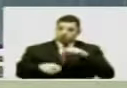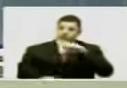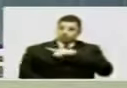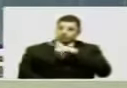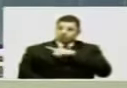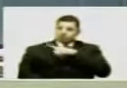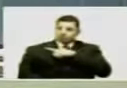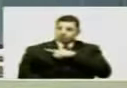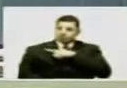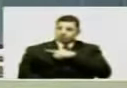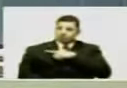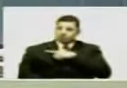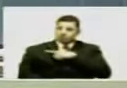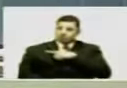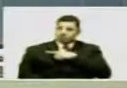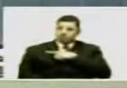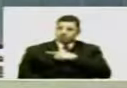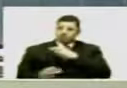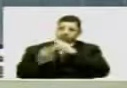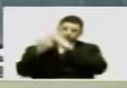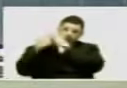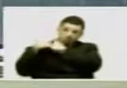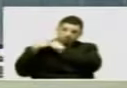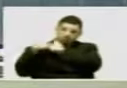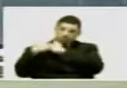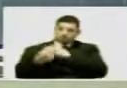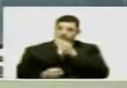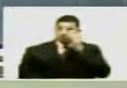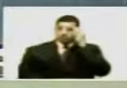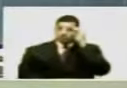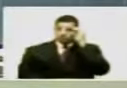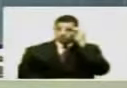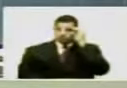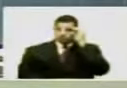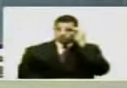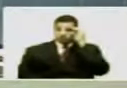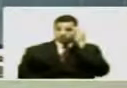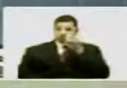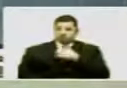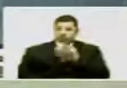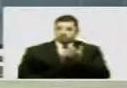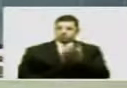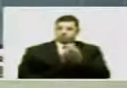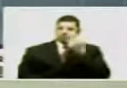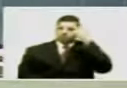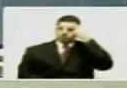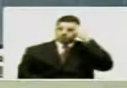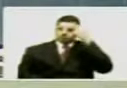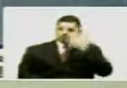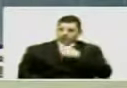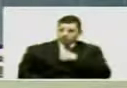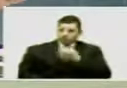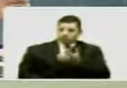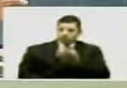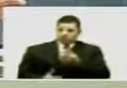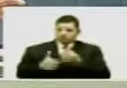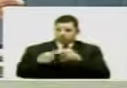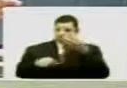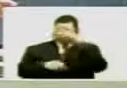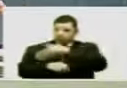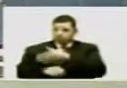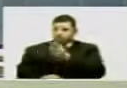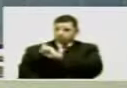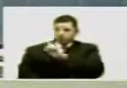ter humildade e responsabilidade. Eu quero crer que o que está por